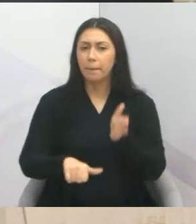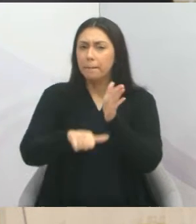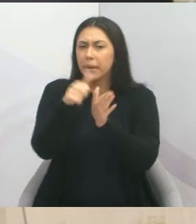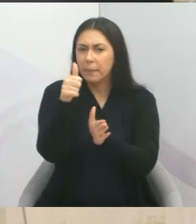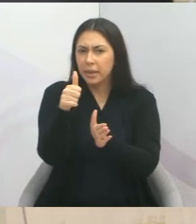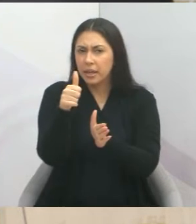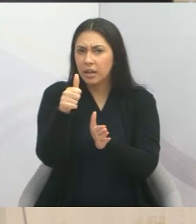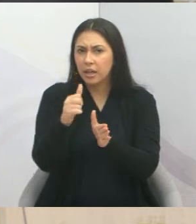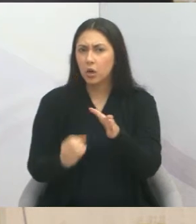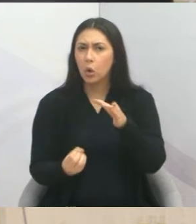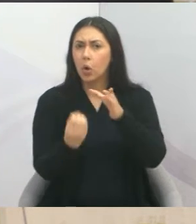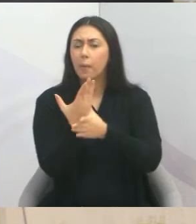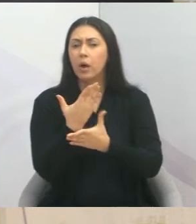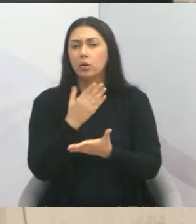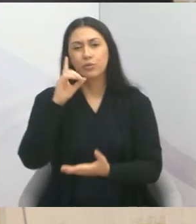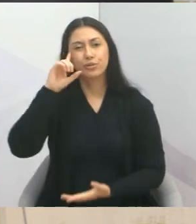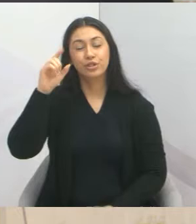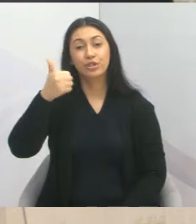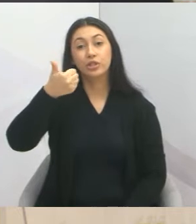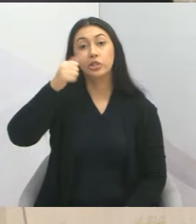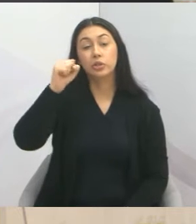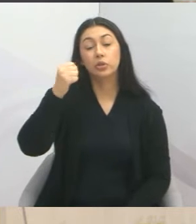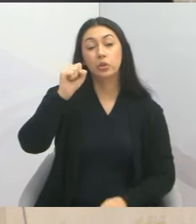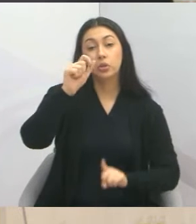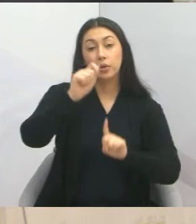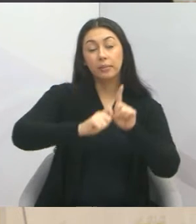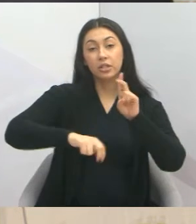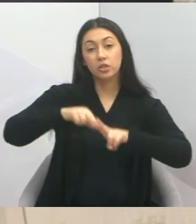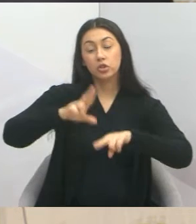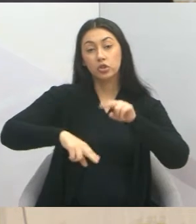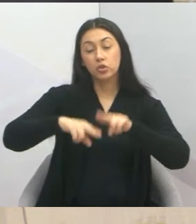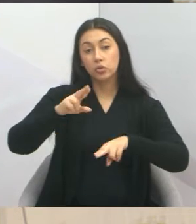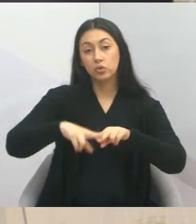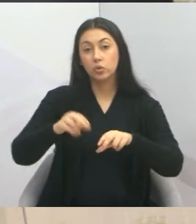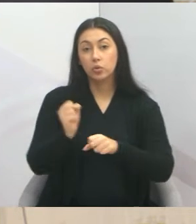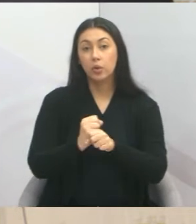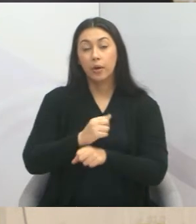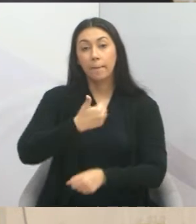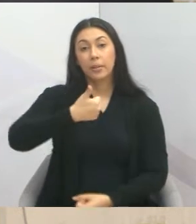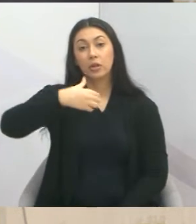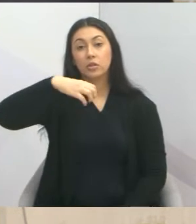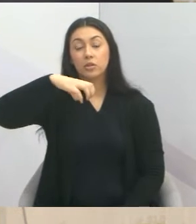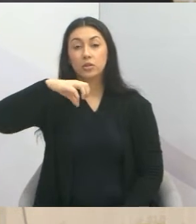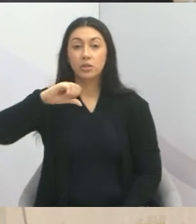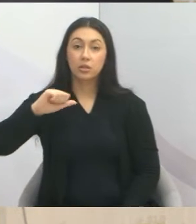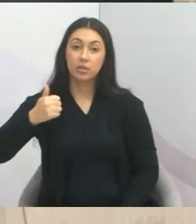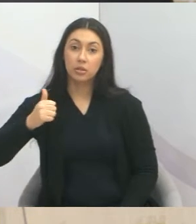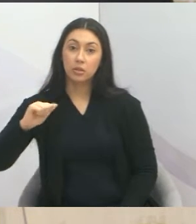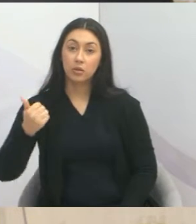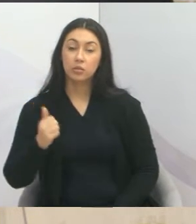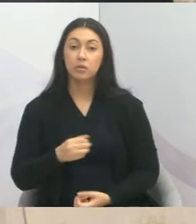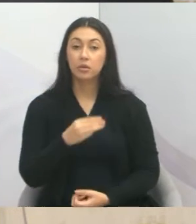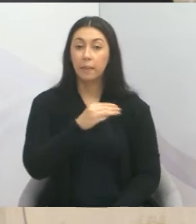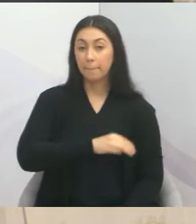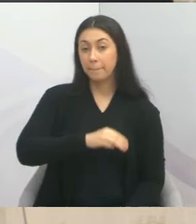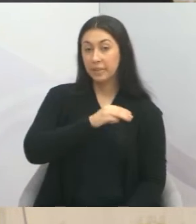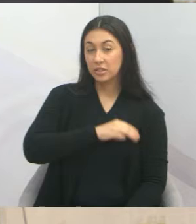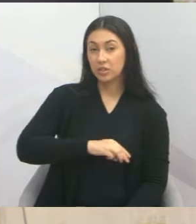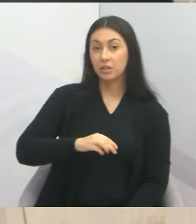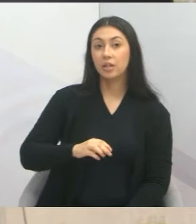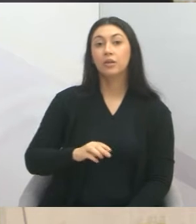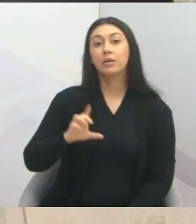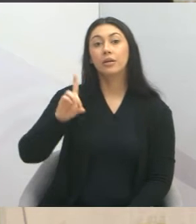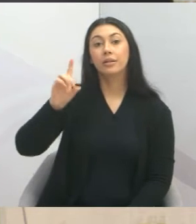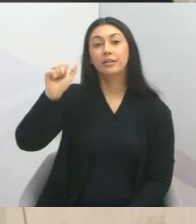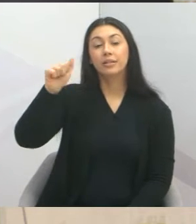Deus no Brasil foi fundado em 18 de junho de 1911 pelo missionários suecos Daniel Berg e Gunnar